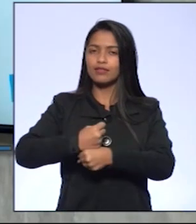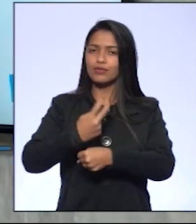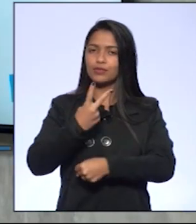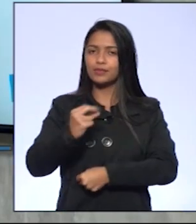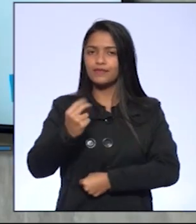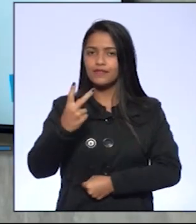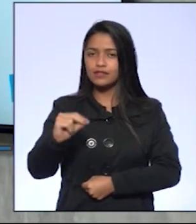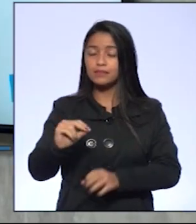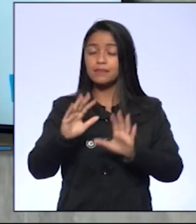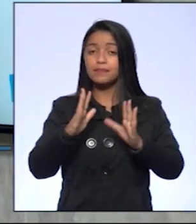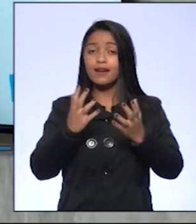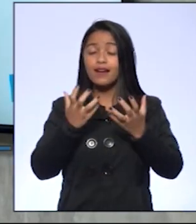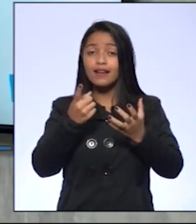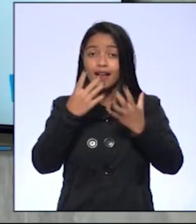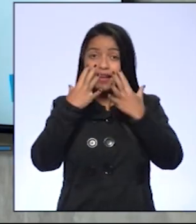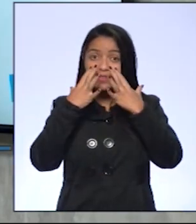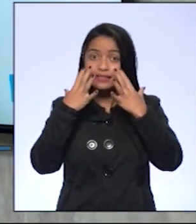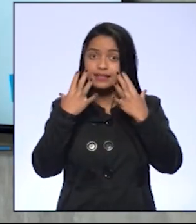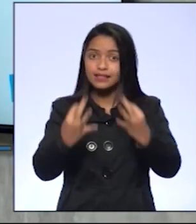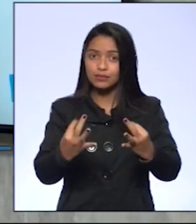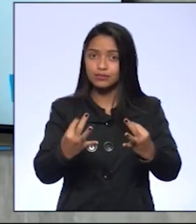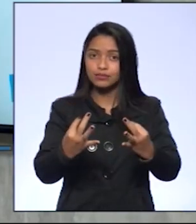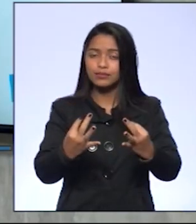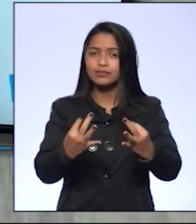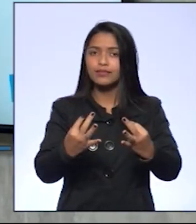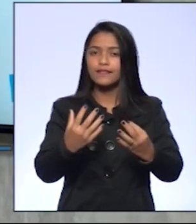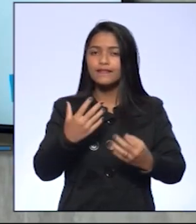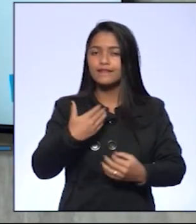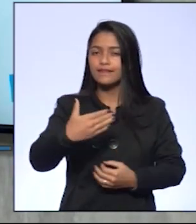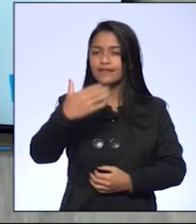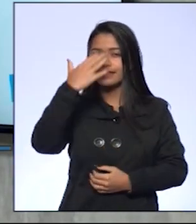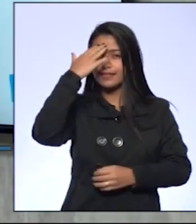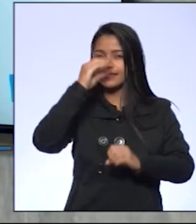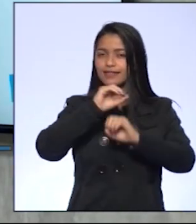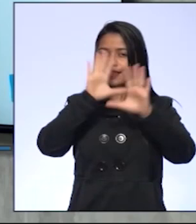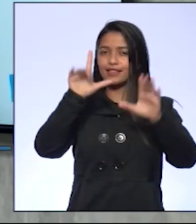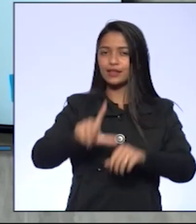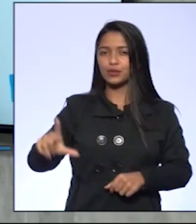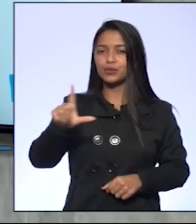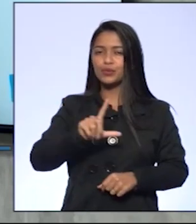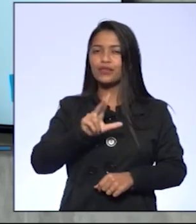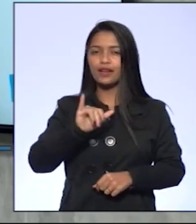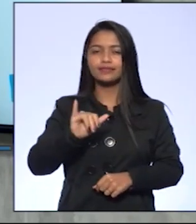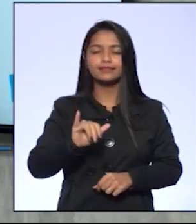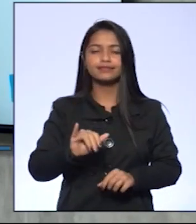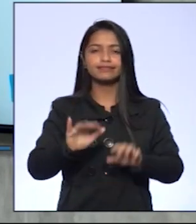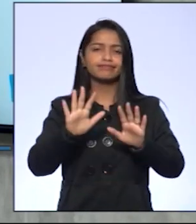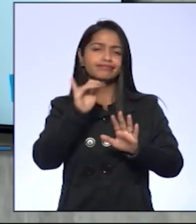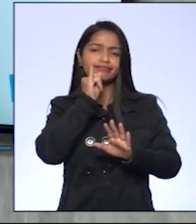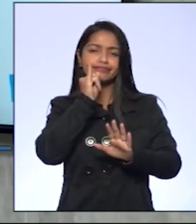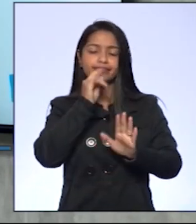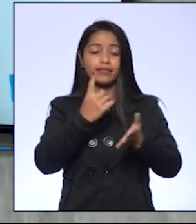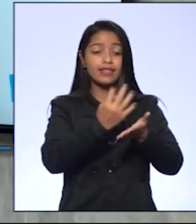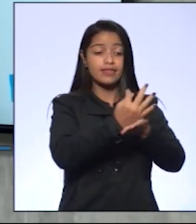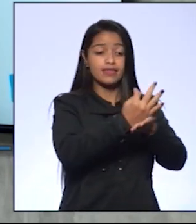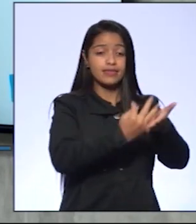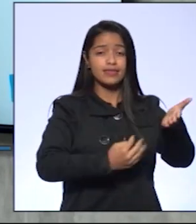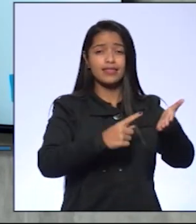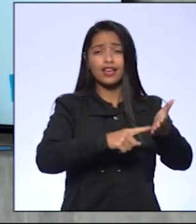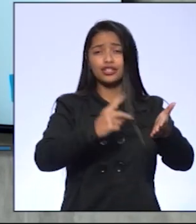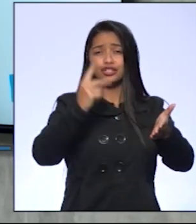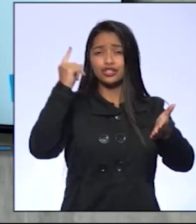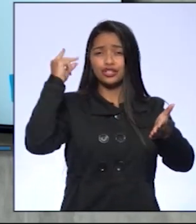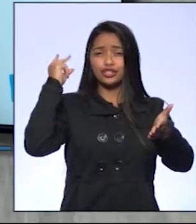você prestasse atenção, você vai entender um negócio de literatura. Se você pega lá um texto mais antigo para